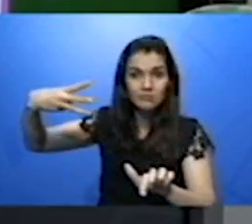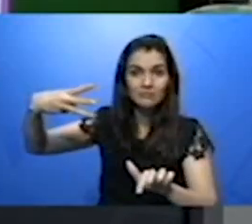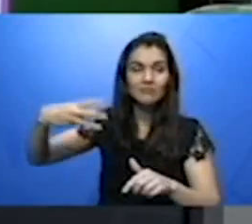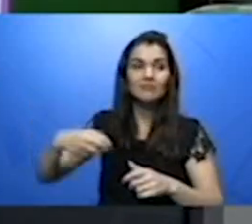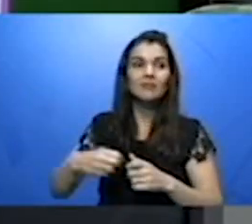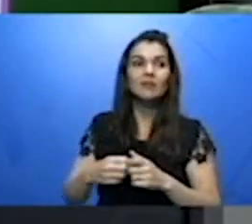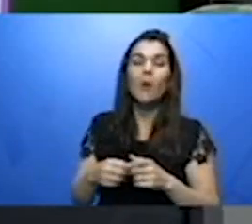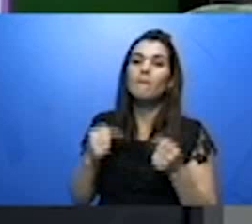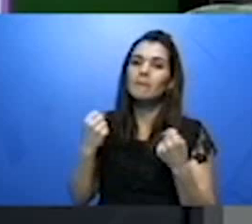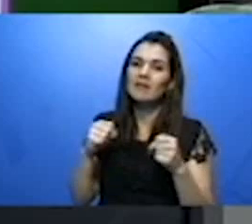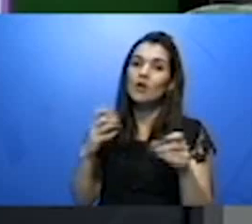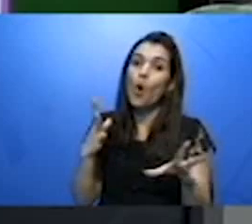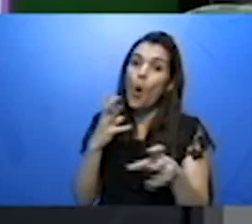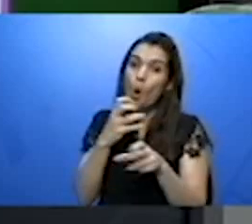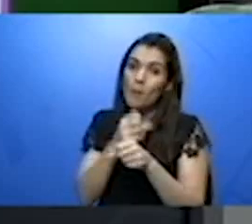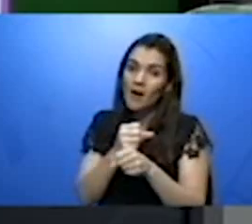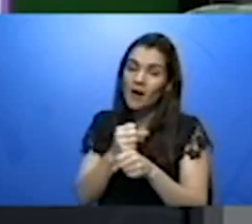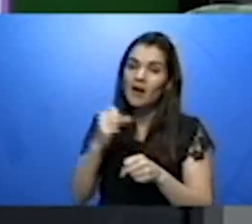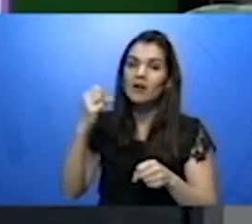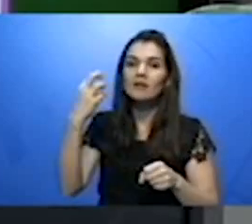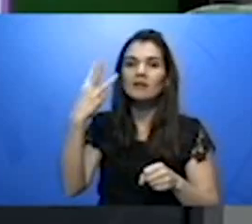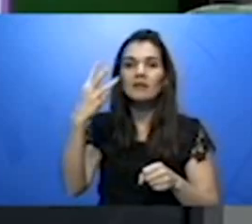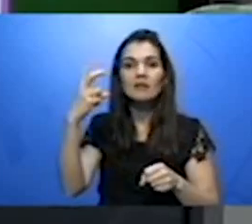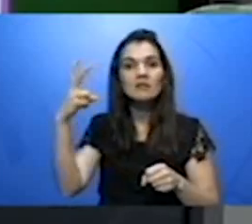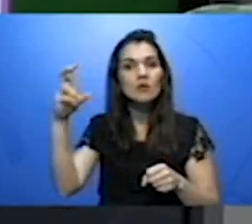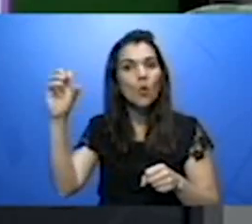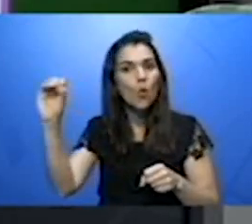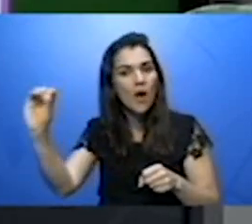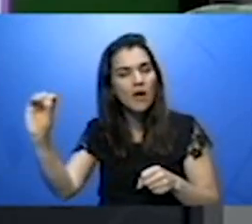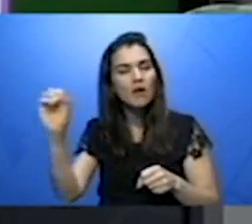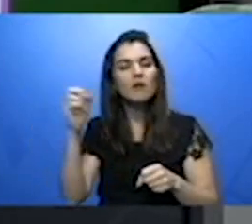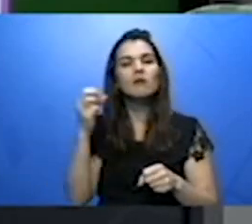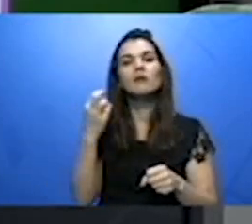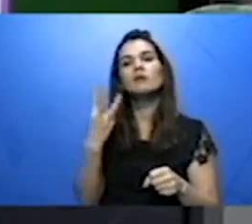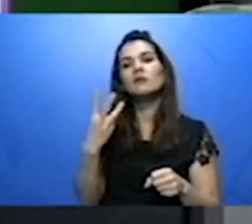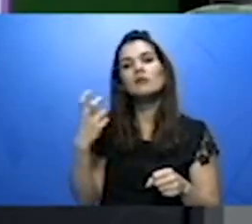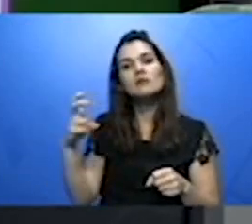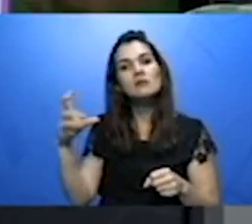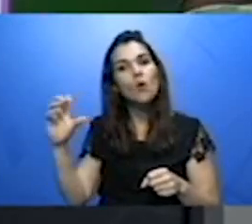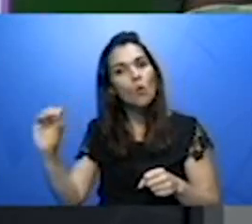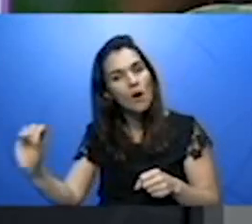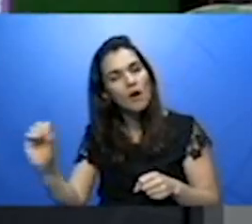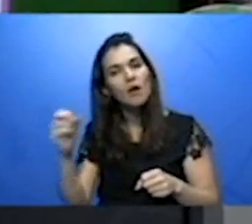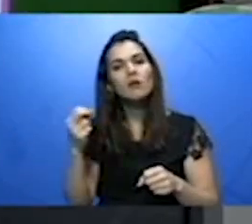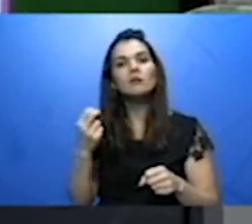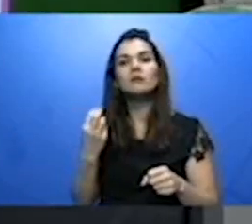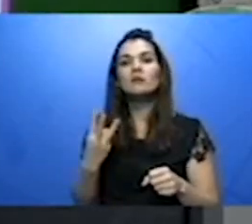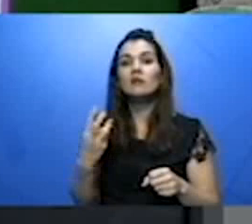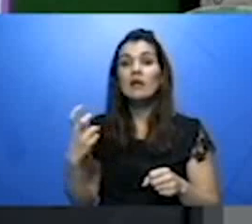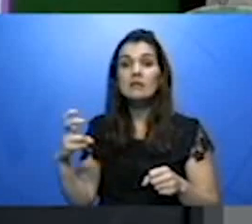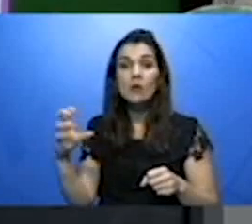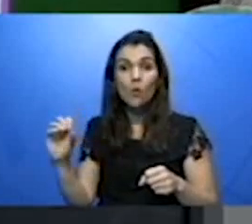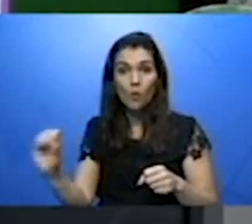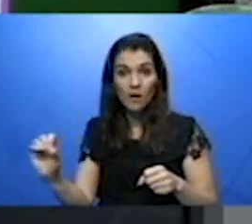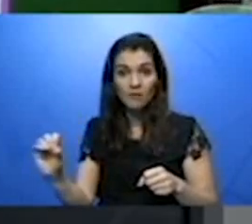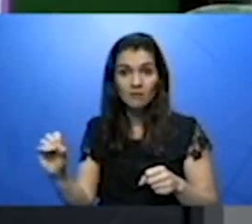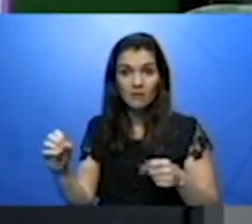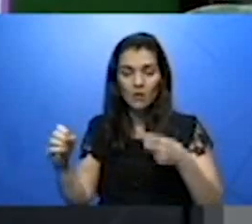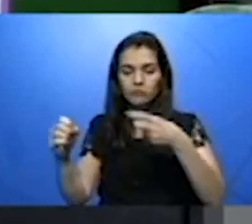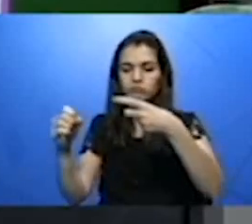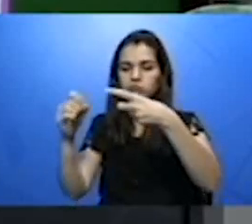mais né dois filhotes 350g mais 350g Então aqui tem